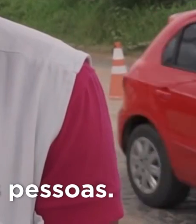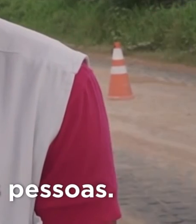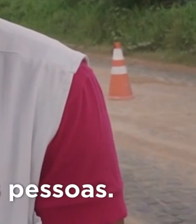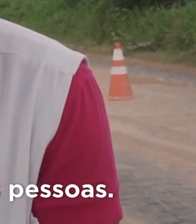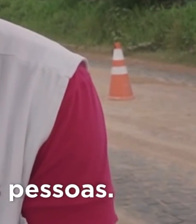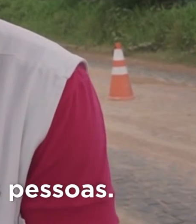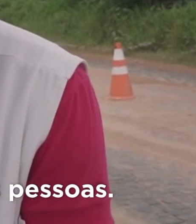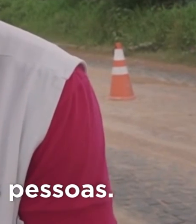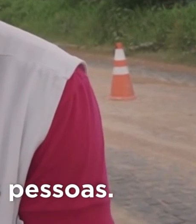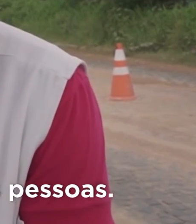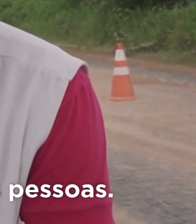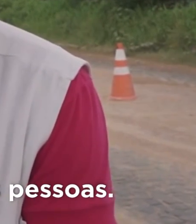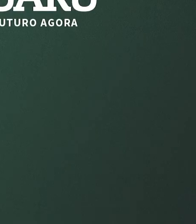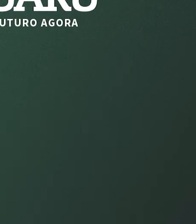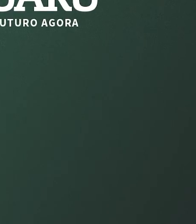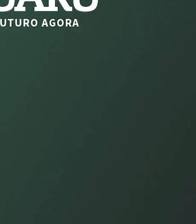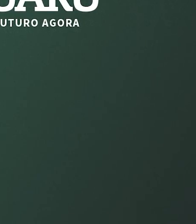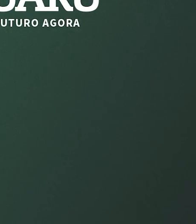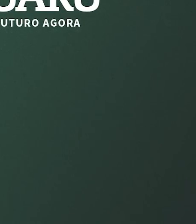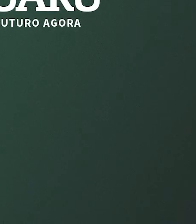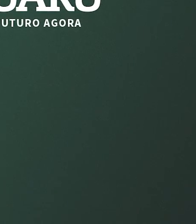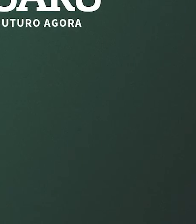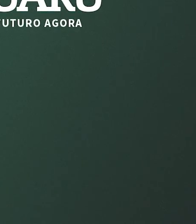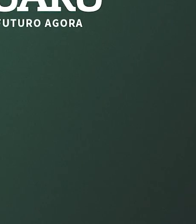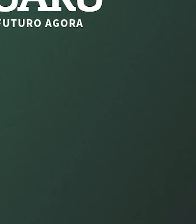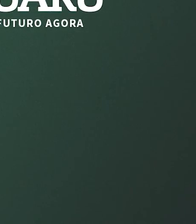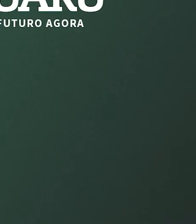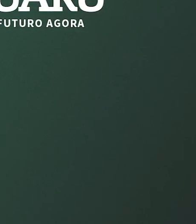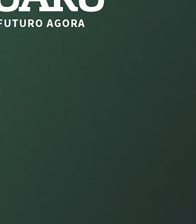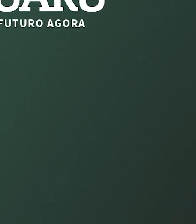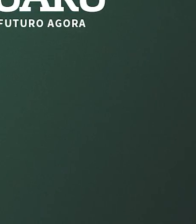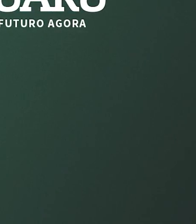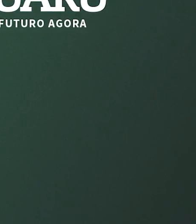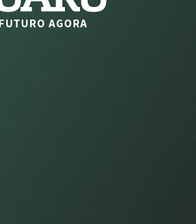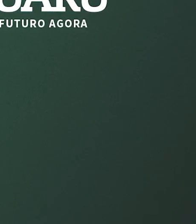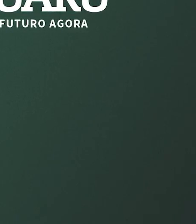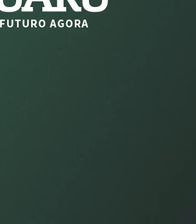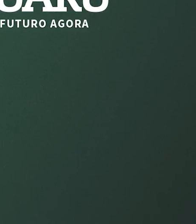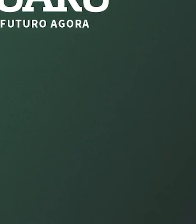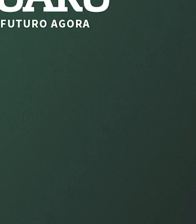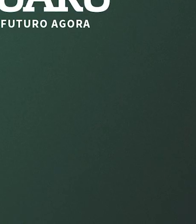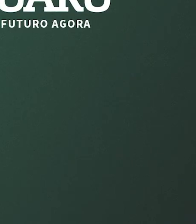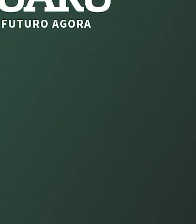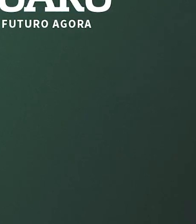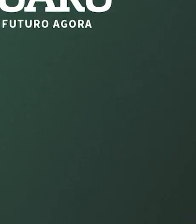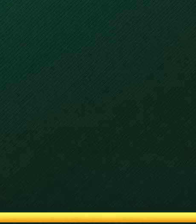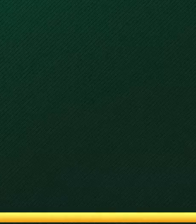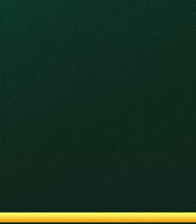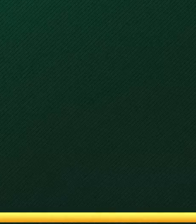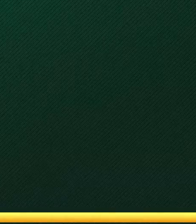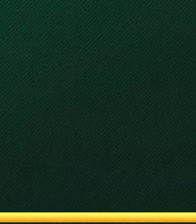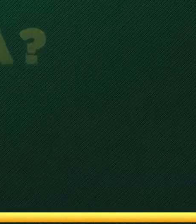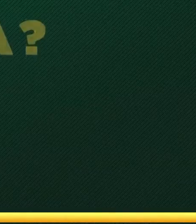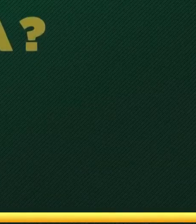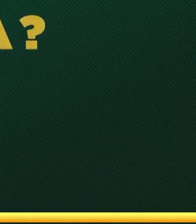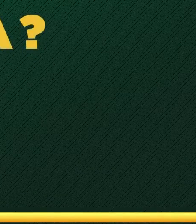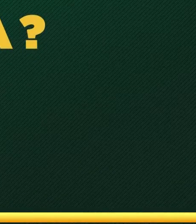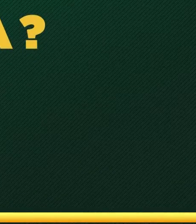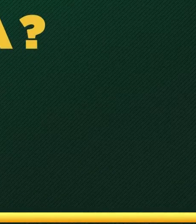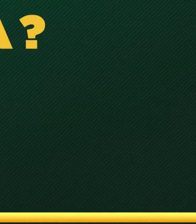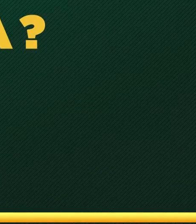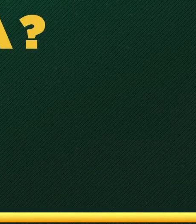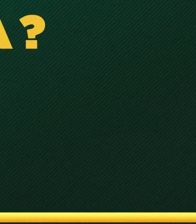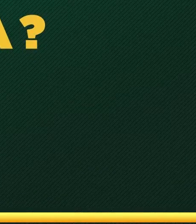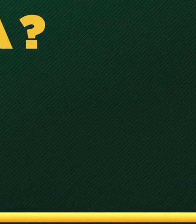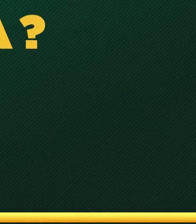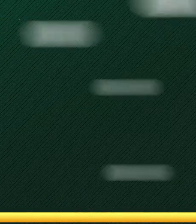uma forma de cuidar da vida das pessoas. Prefeitura de Caruaru, fazendo o futuro agora. Sabe por que a gente